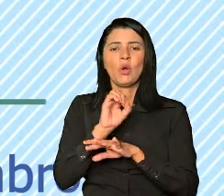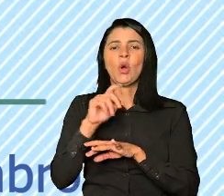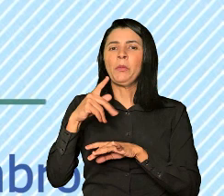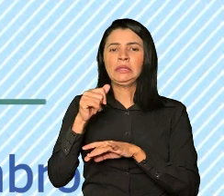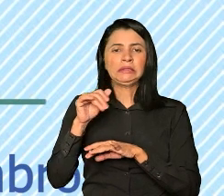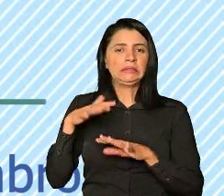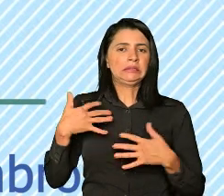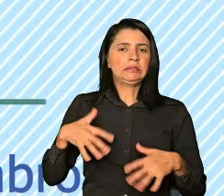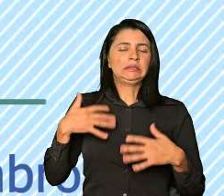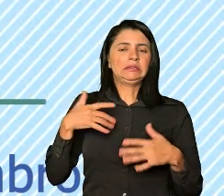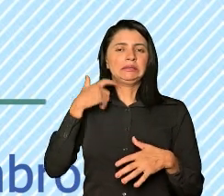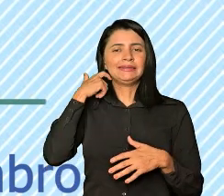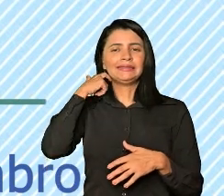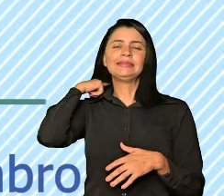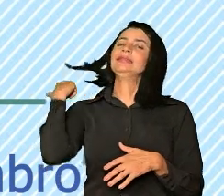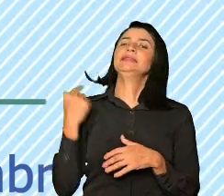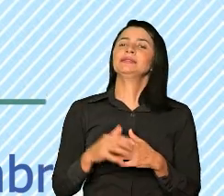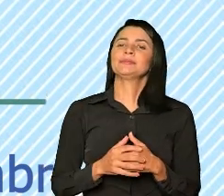Eita.